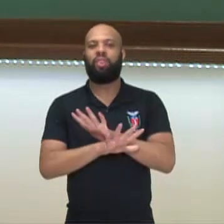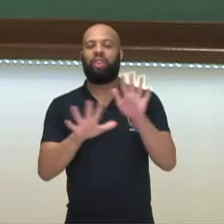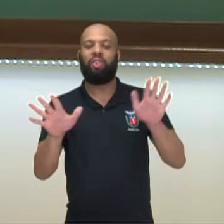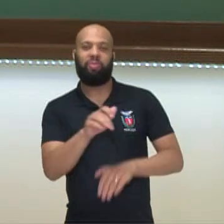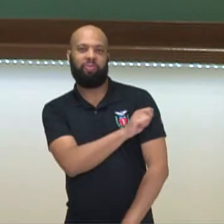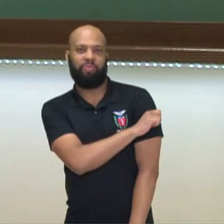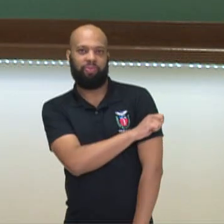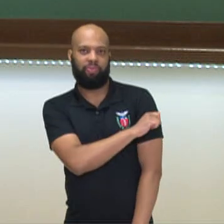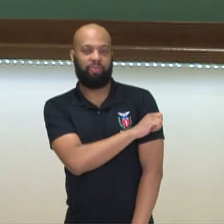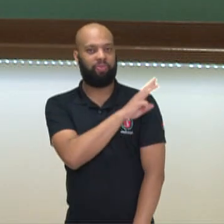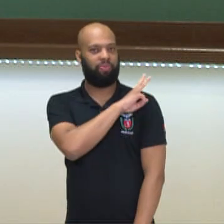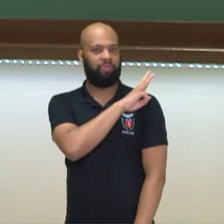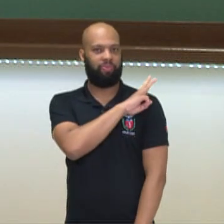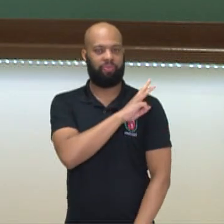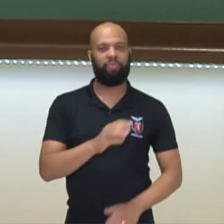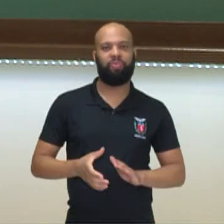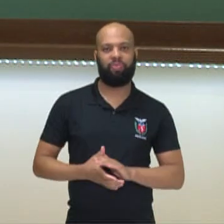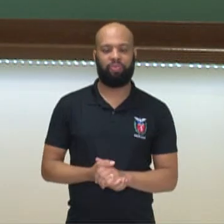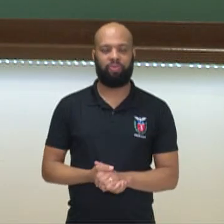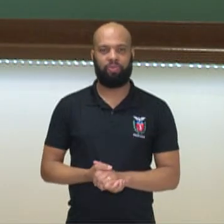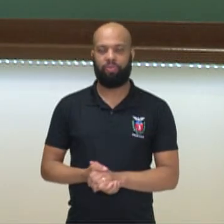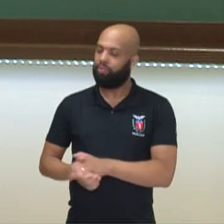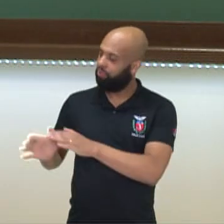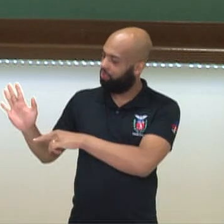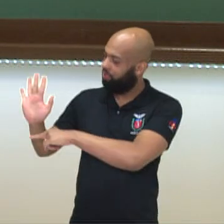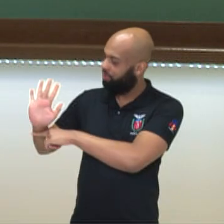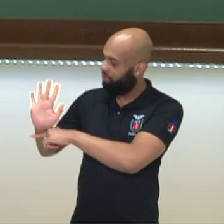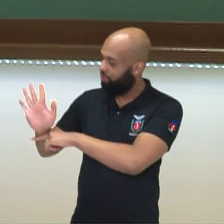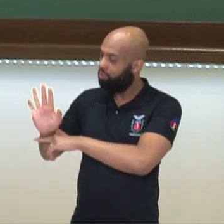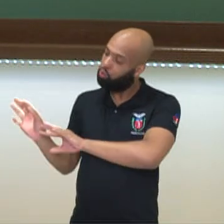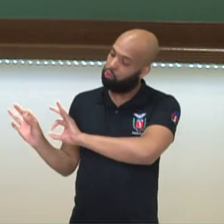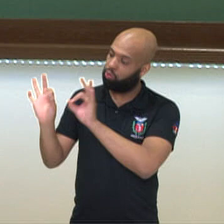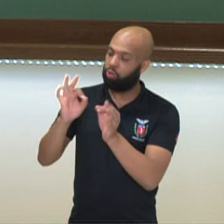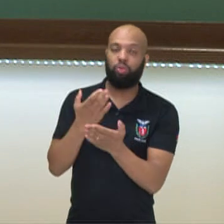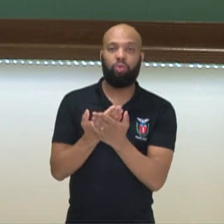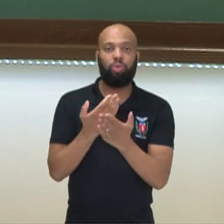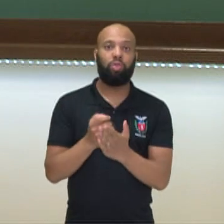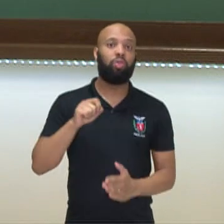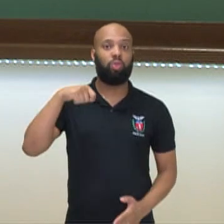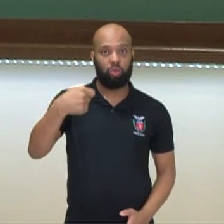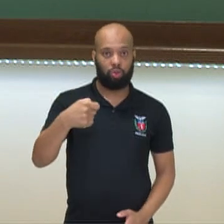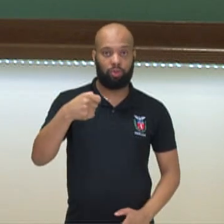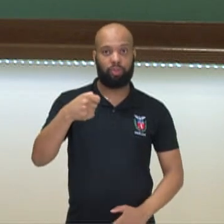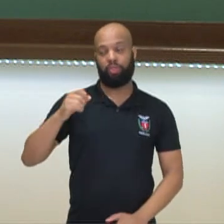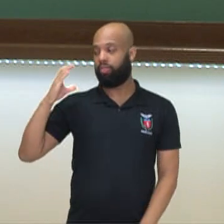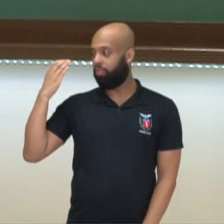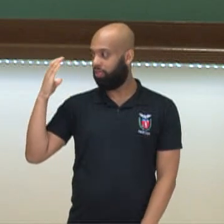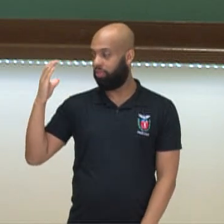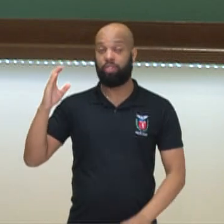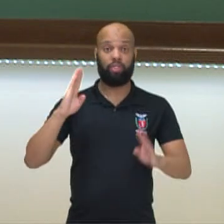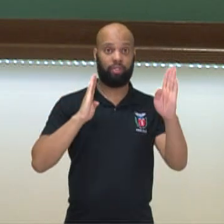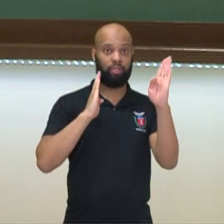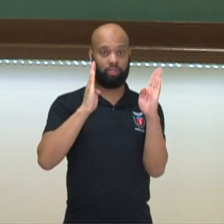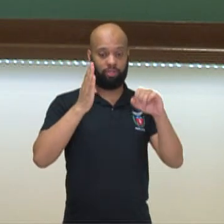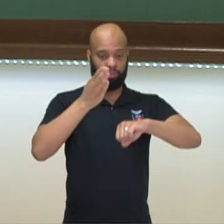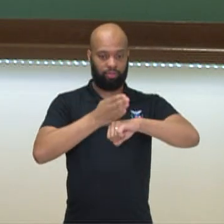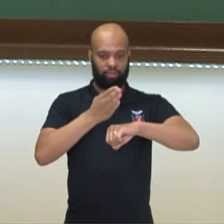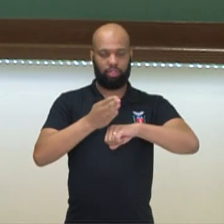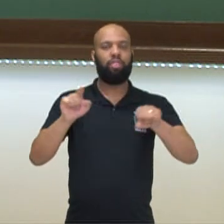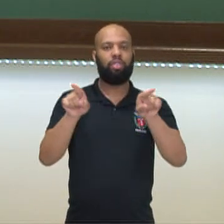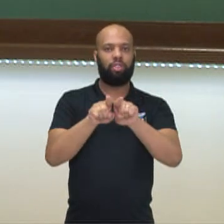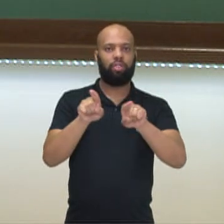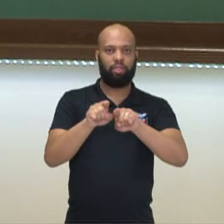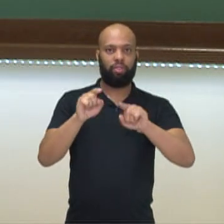Olá, estudantes da terceira série do ensino médio. Neste vídeo, vamos falar sobre ciência na modernidade e